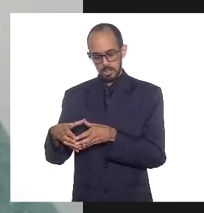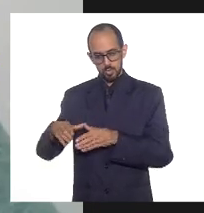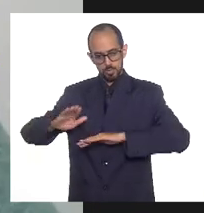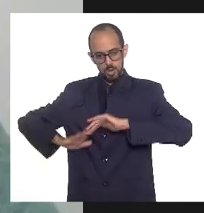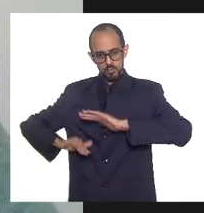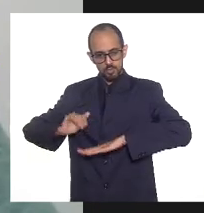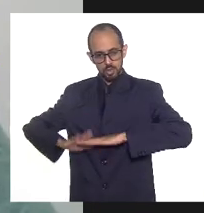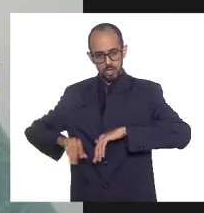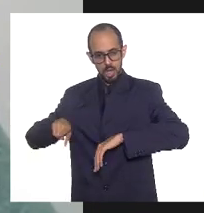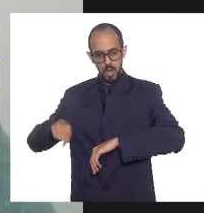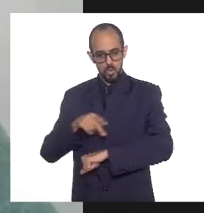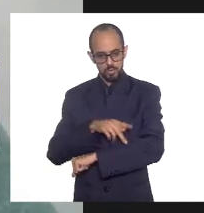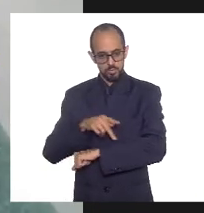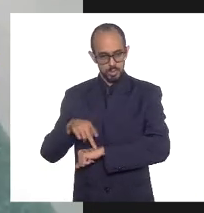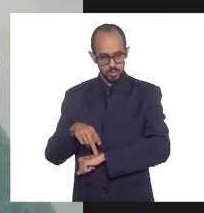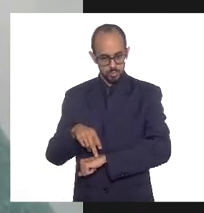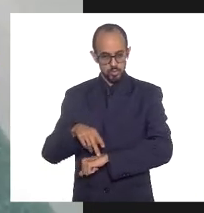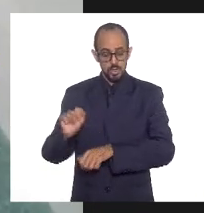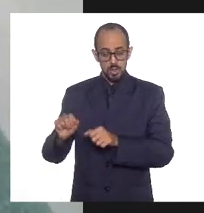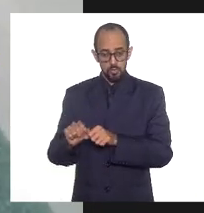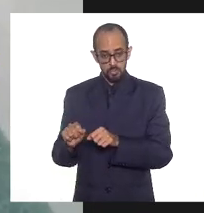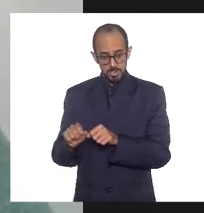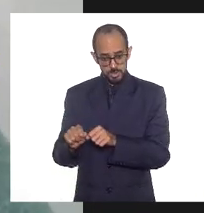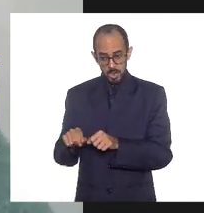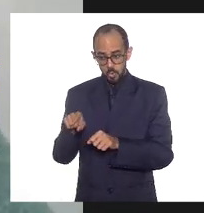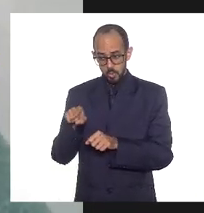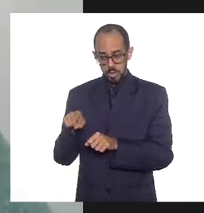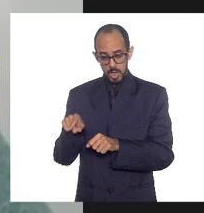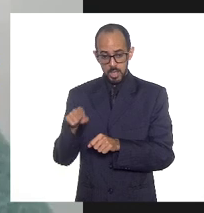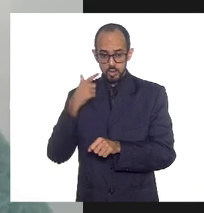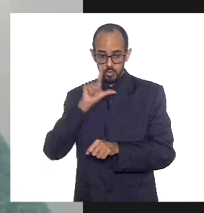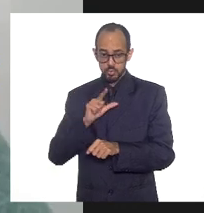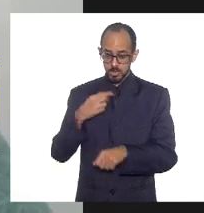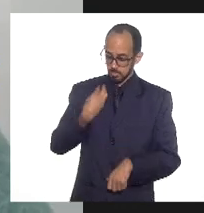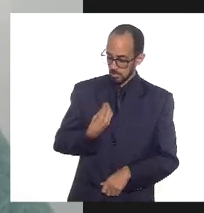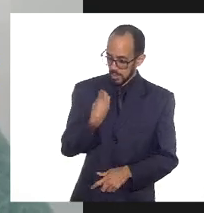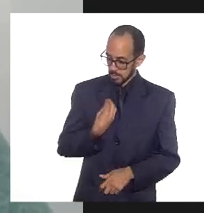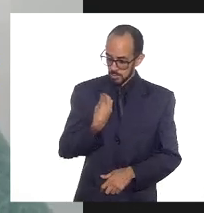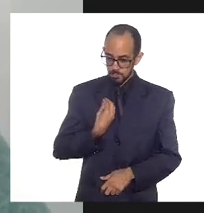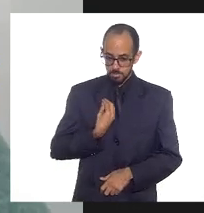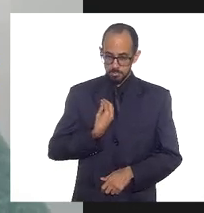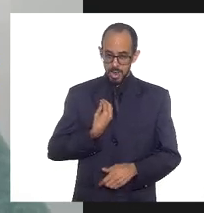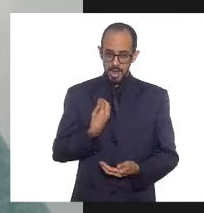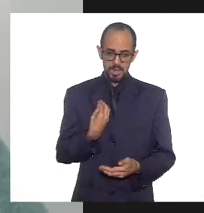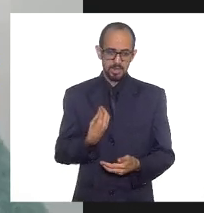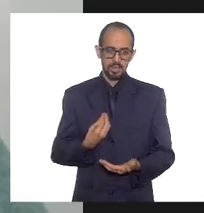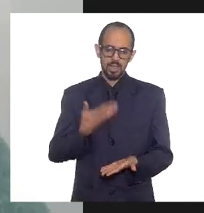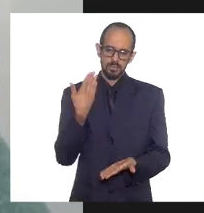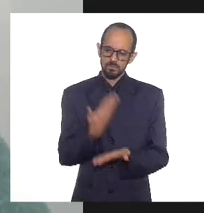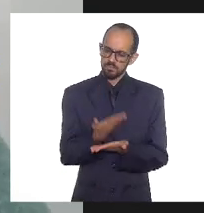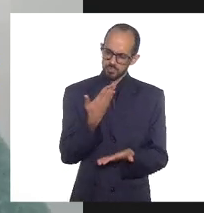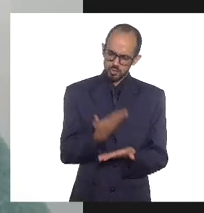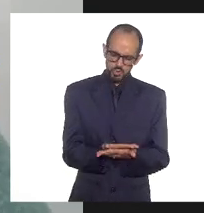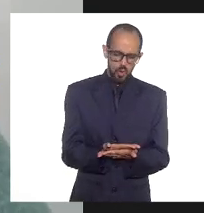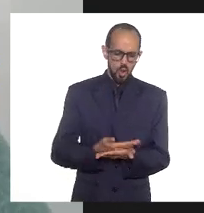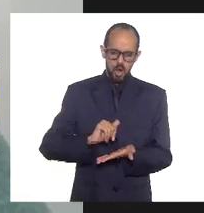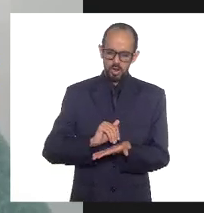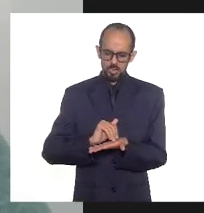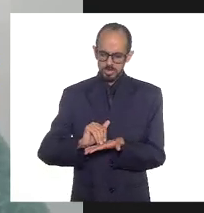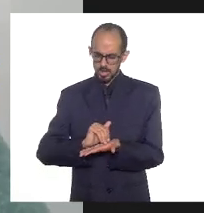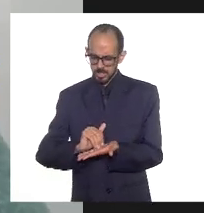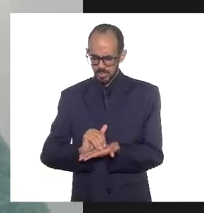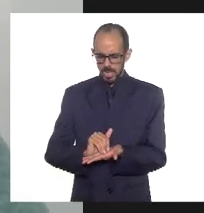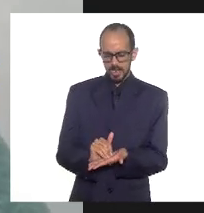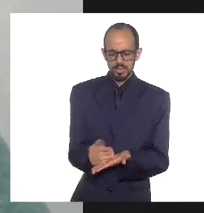feito com que essa categoria pudesse cada vez mais participar da vida da escola, da vida da secretaria,